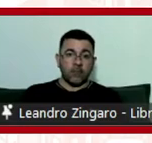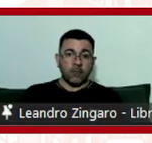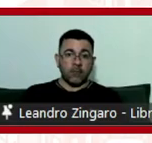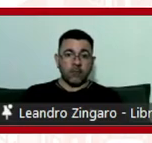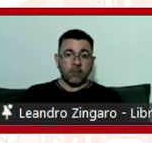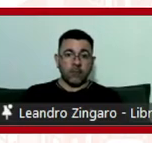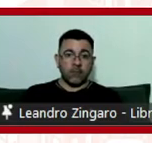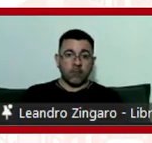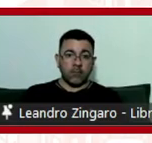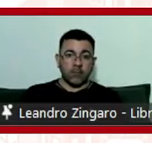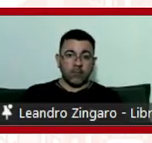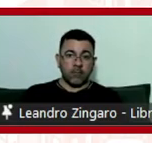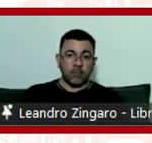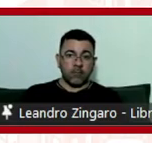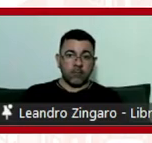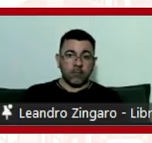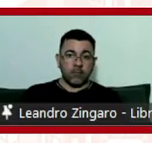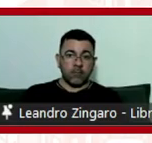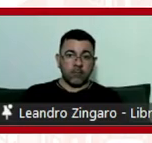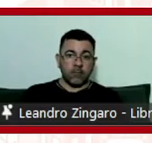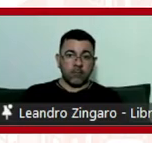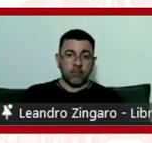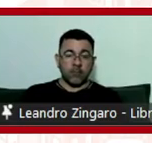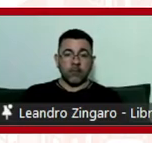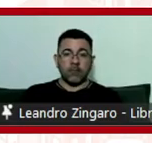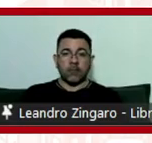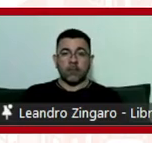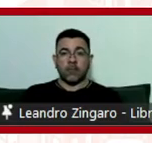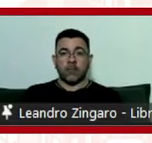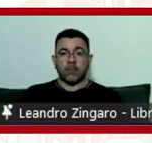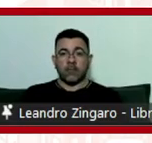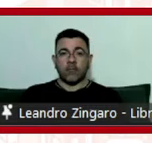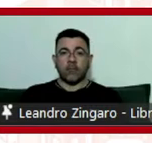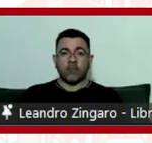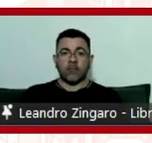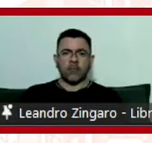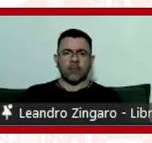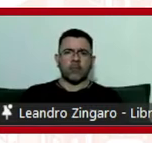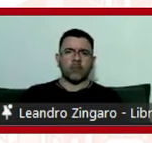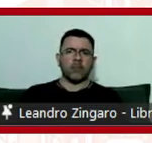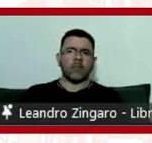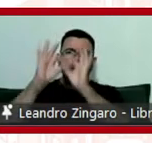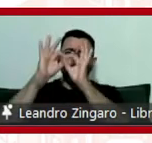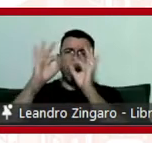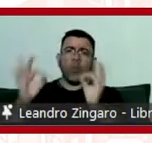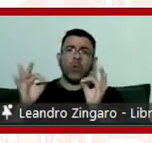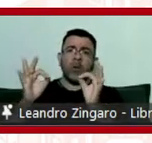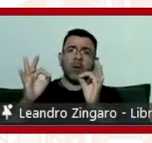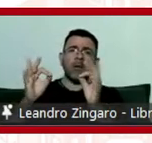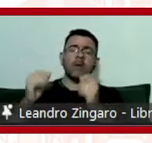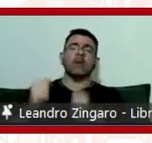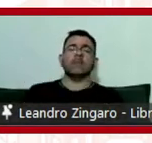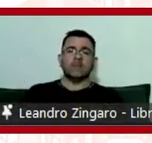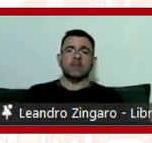enviado abaixo show turma vocês viram aí como é simples agora a gente chegou no tempo da i generativa que cada